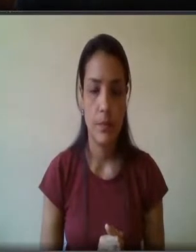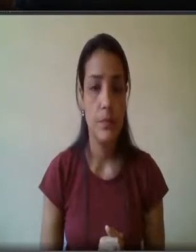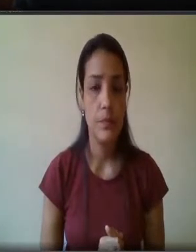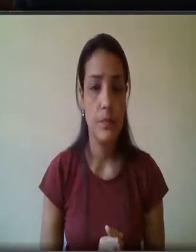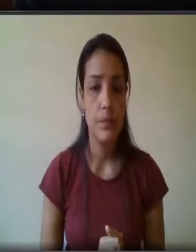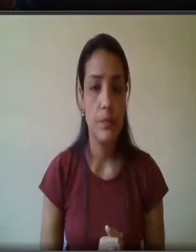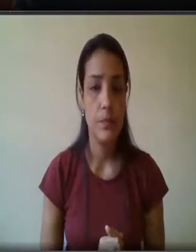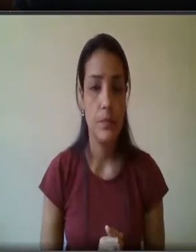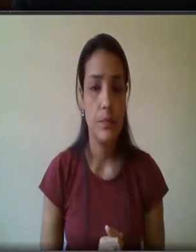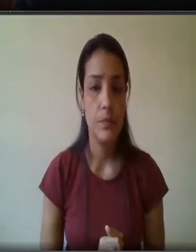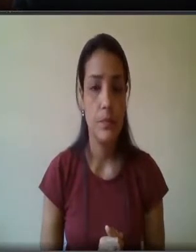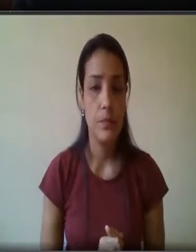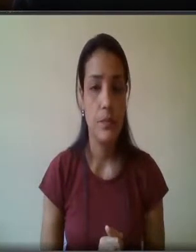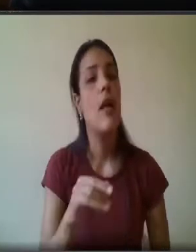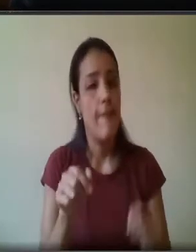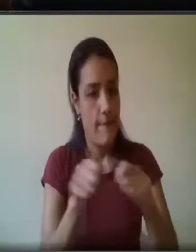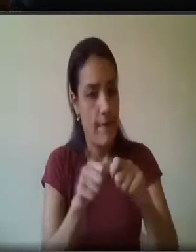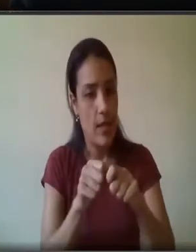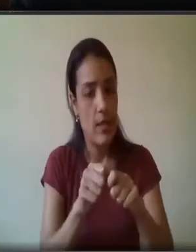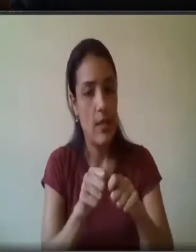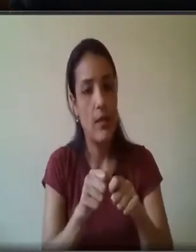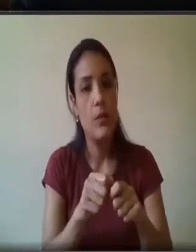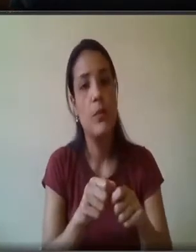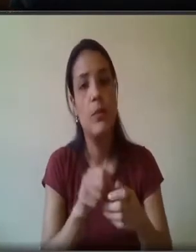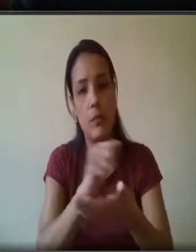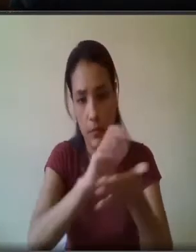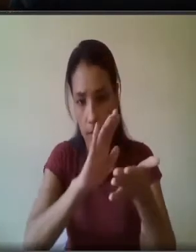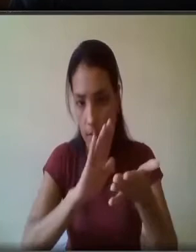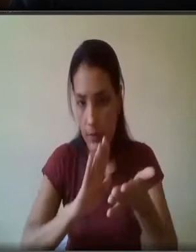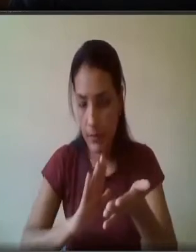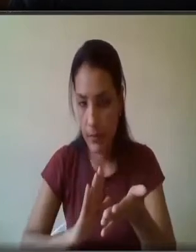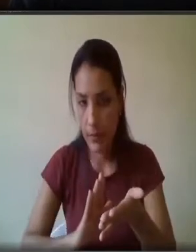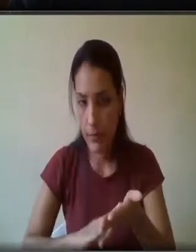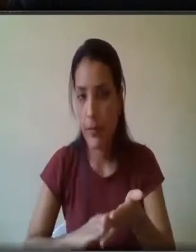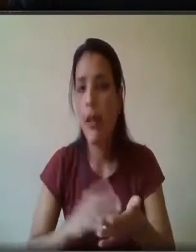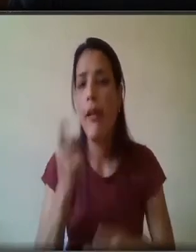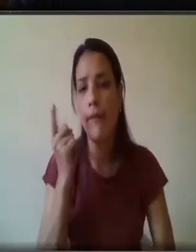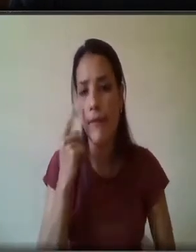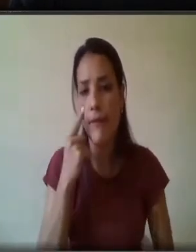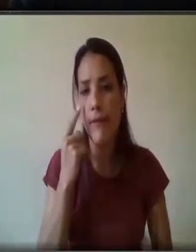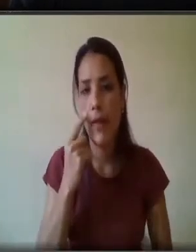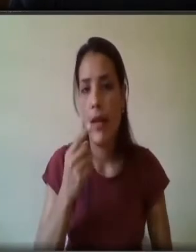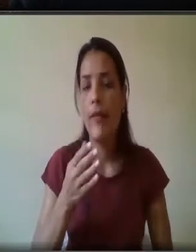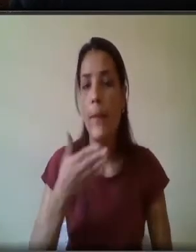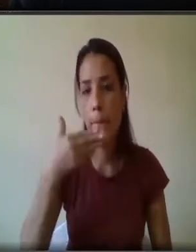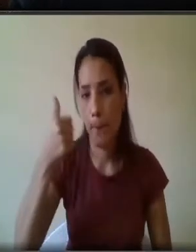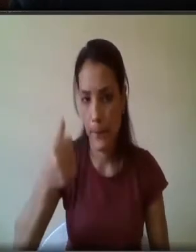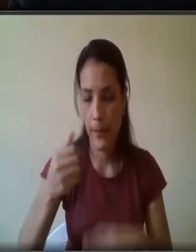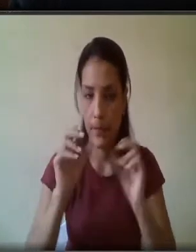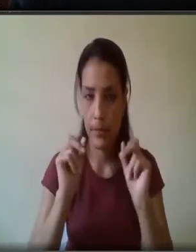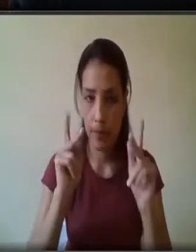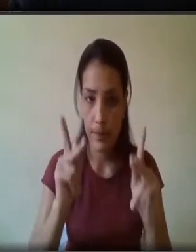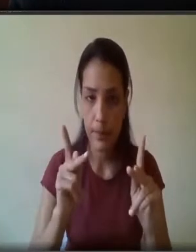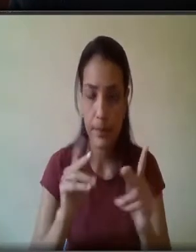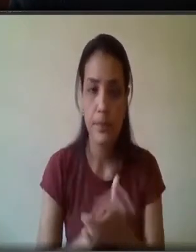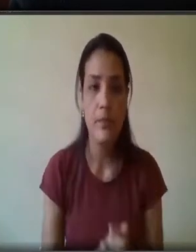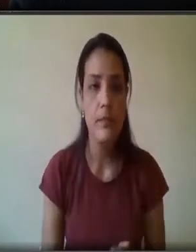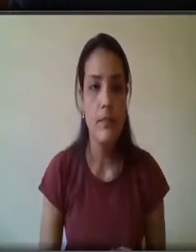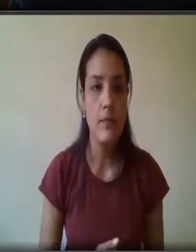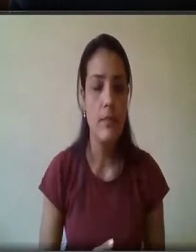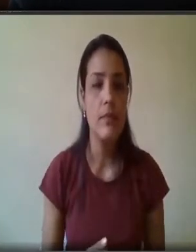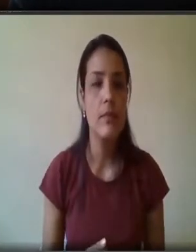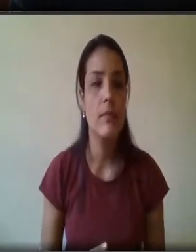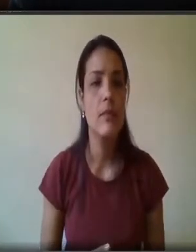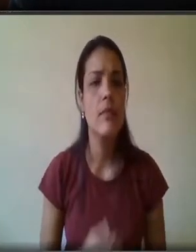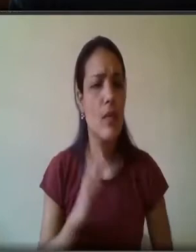um exercício ali para a gente ver direitinho. O abalo sísmico, eu acho que eu coloquei a definição de vulcanismo